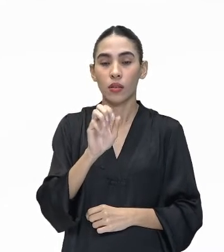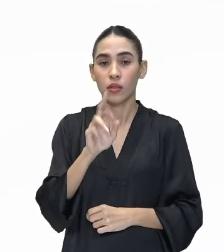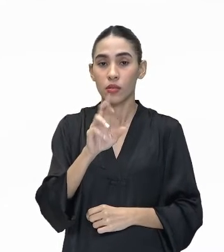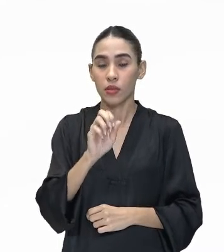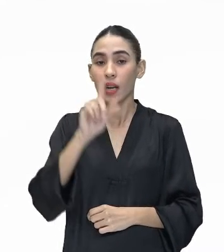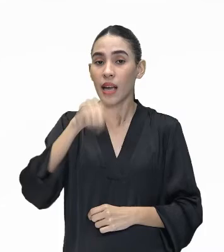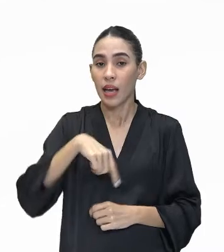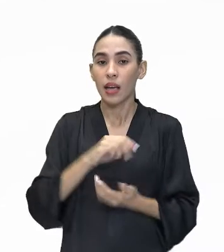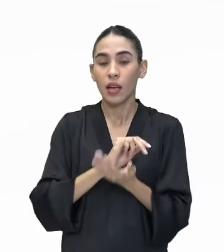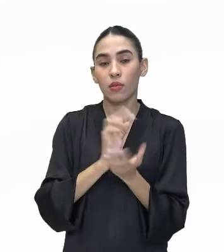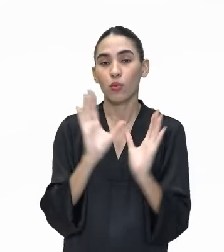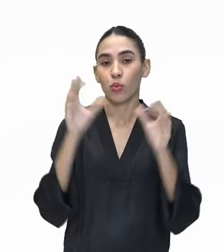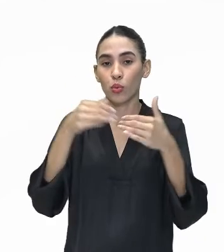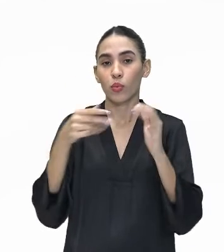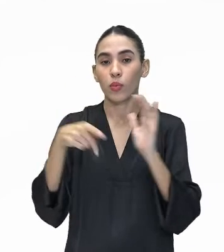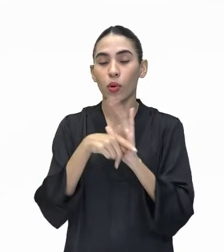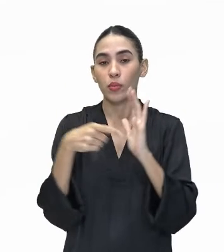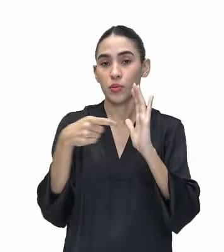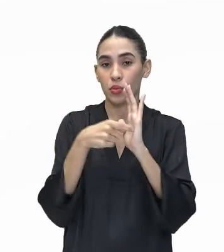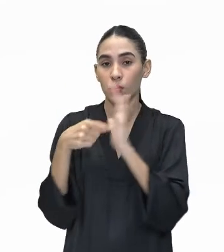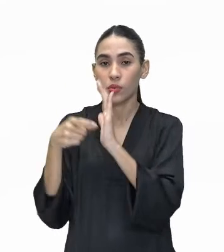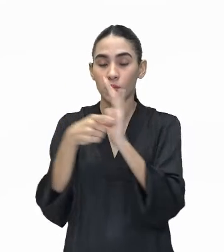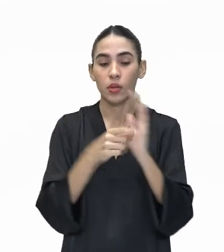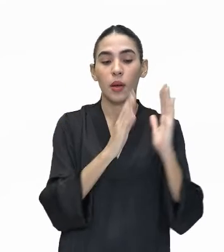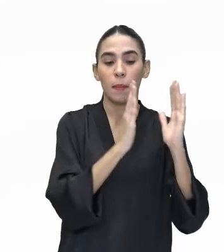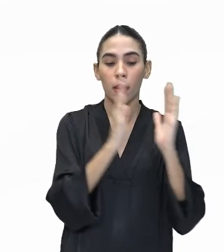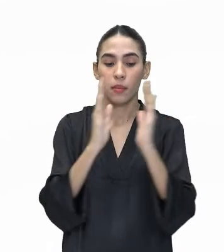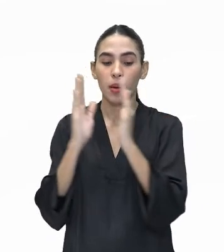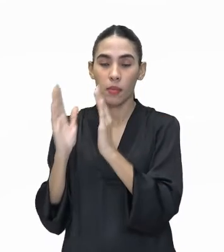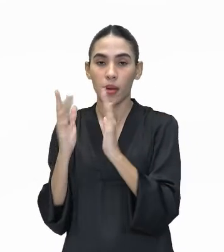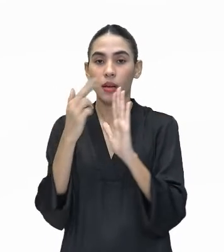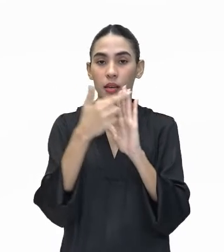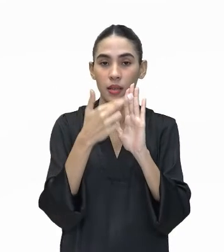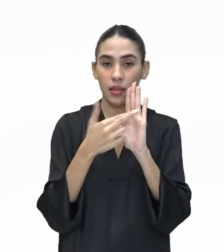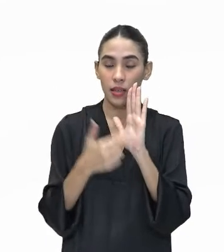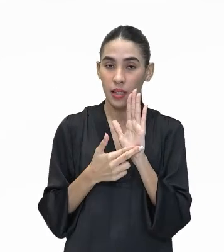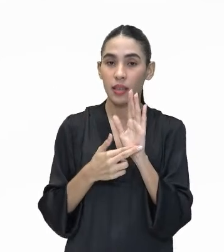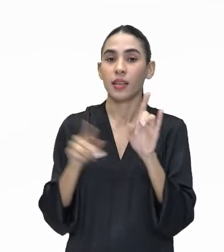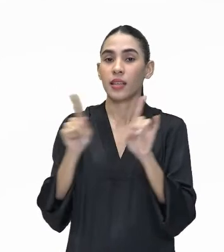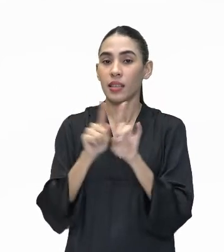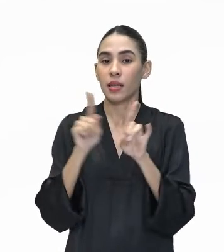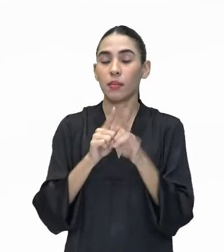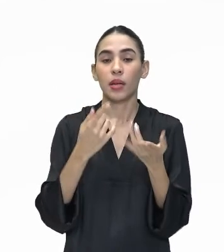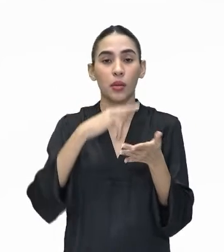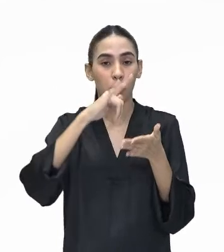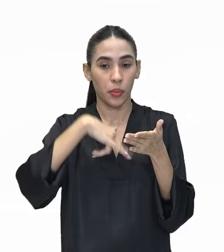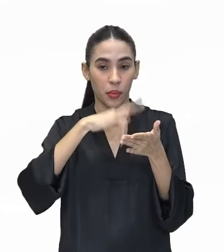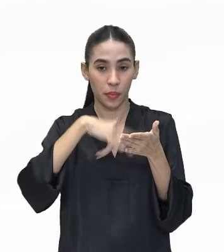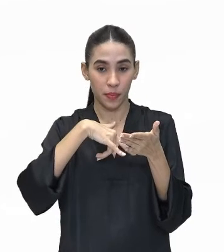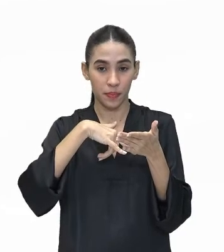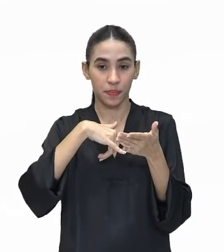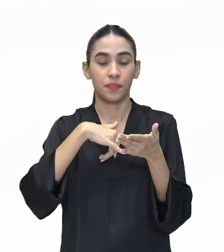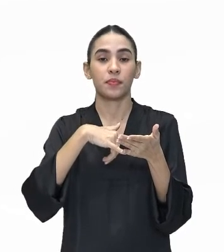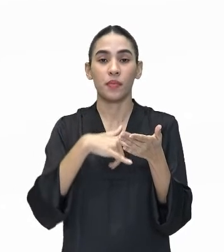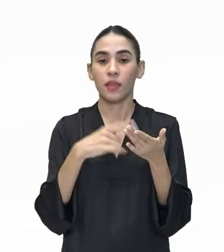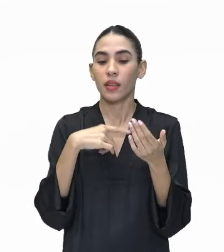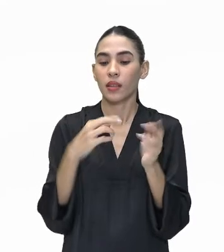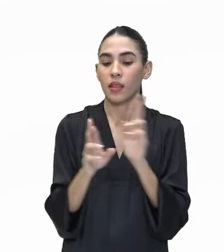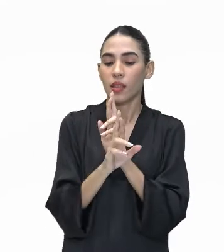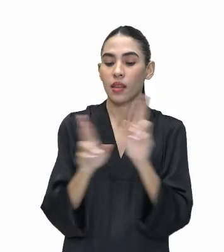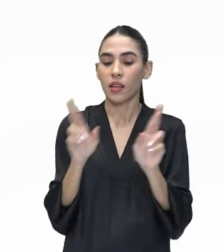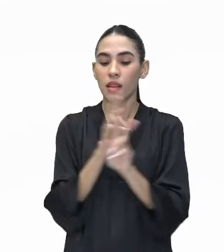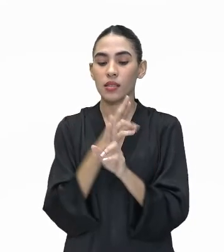de programas, processos, regras e, eventualmente, documentação relativos